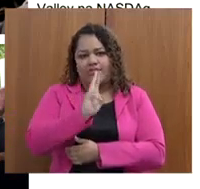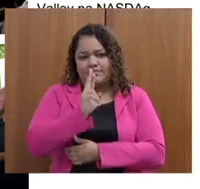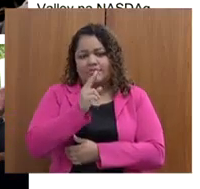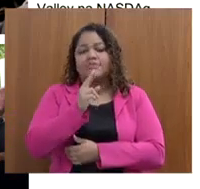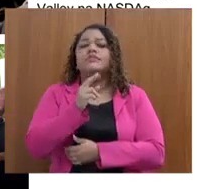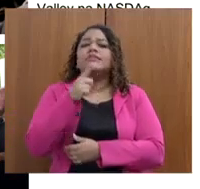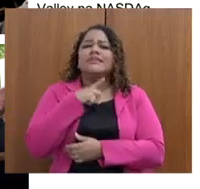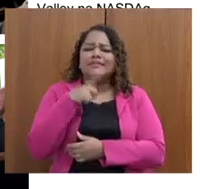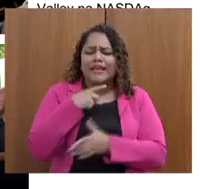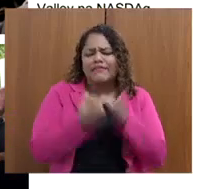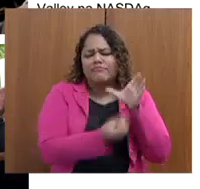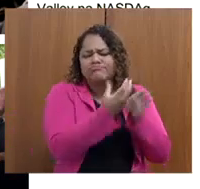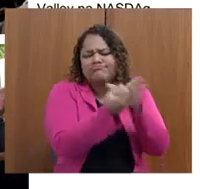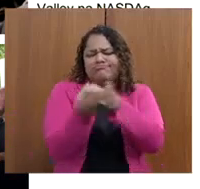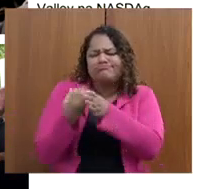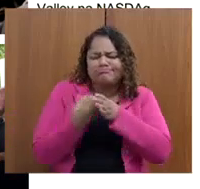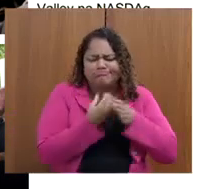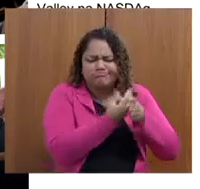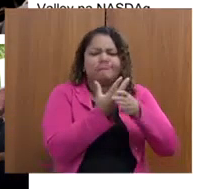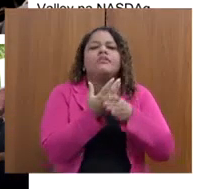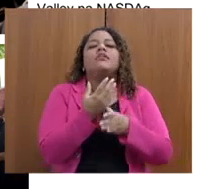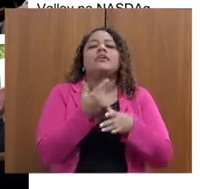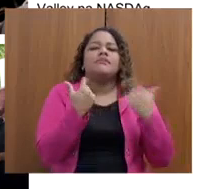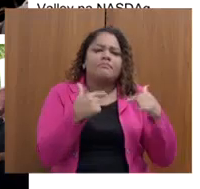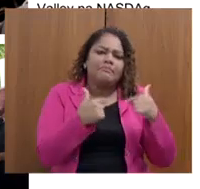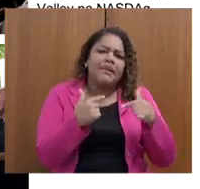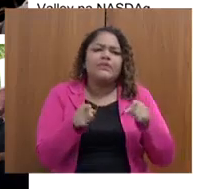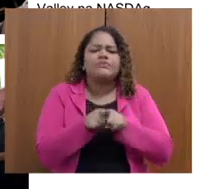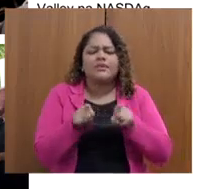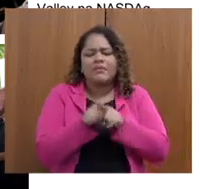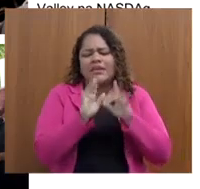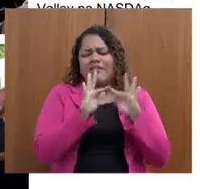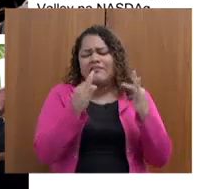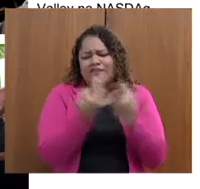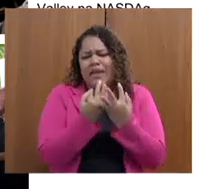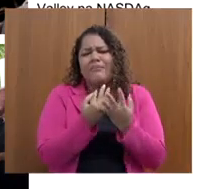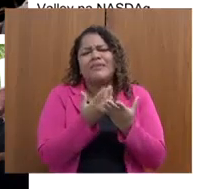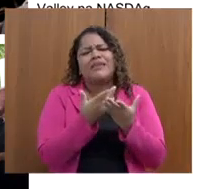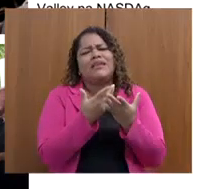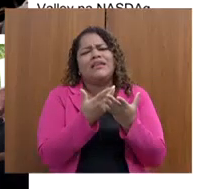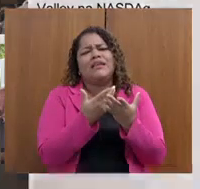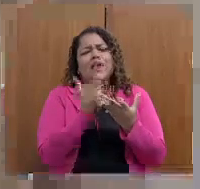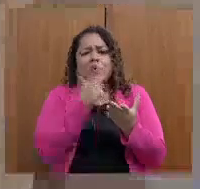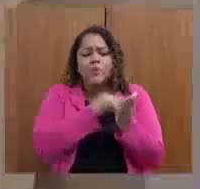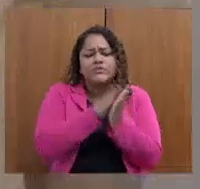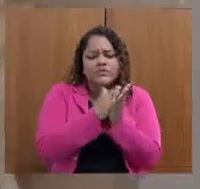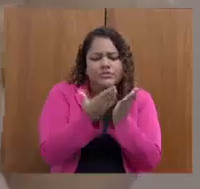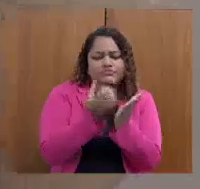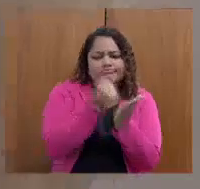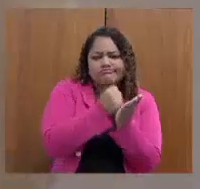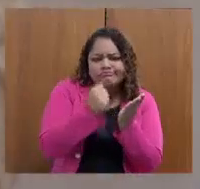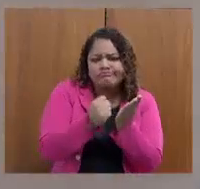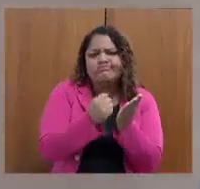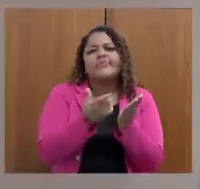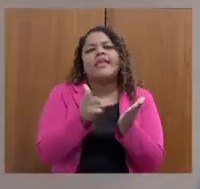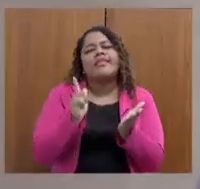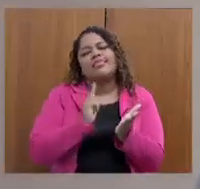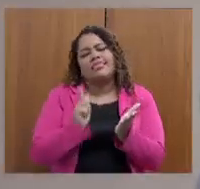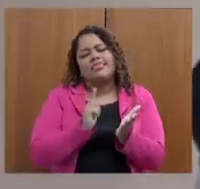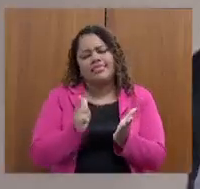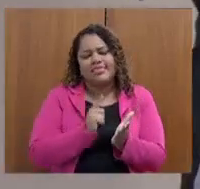centenas de famílias tendo carteira assinada previsibilidade de rendimento e